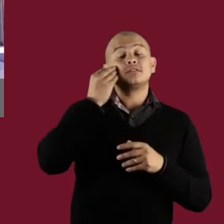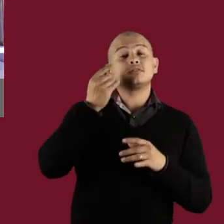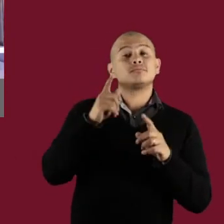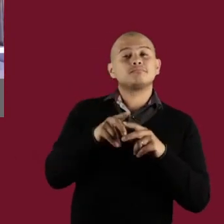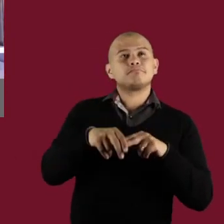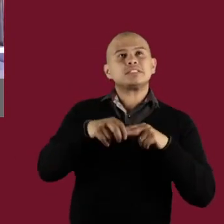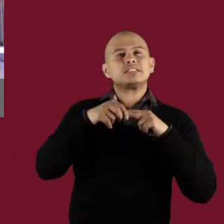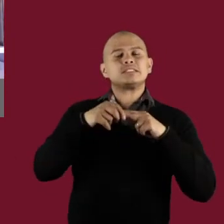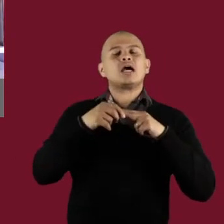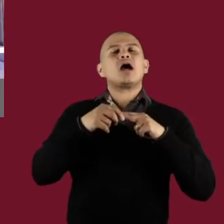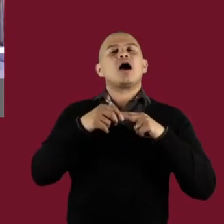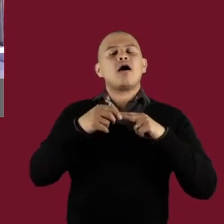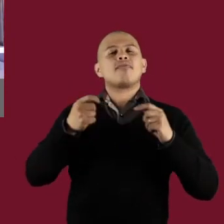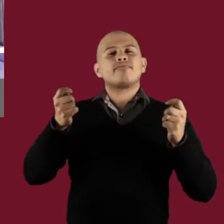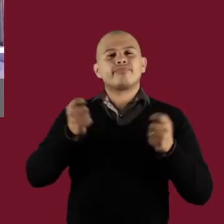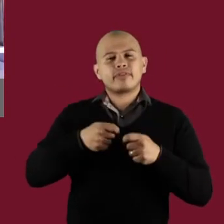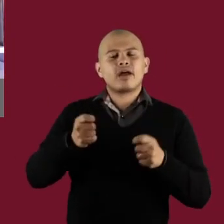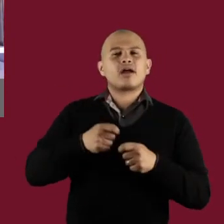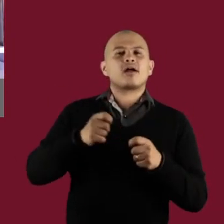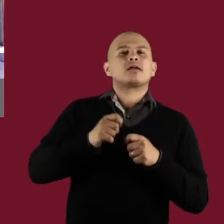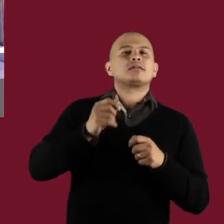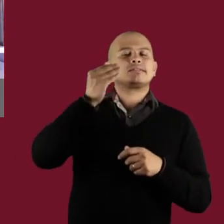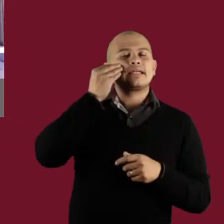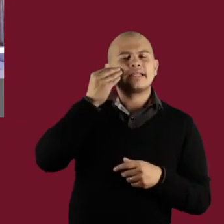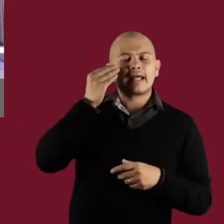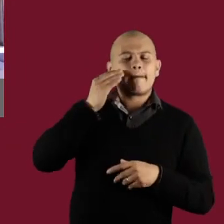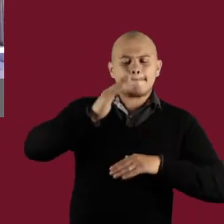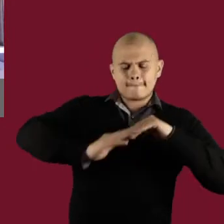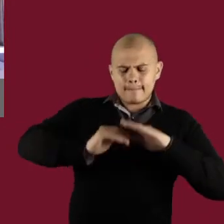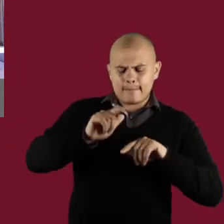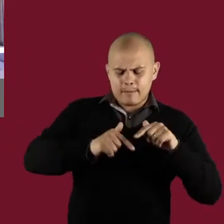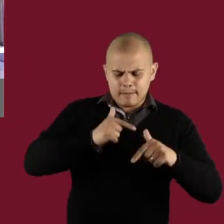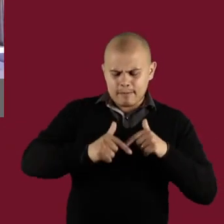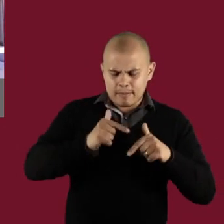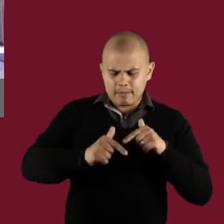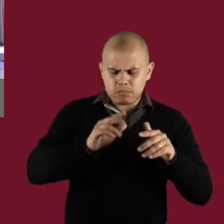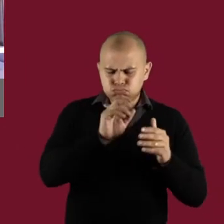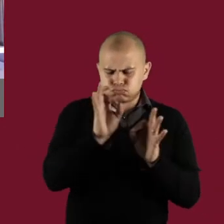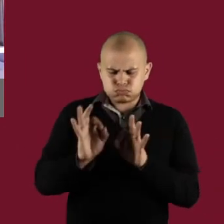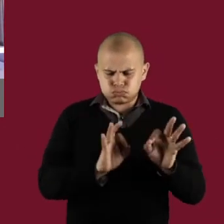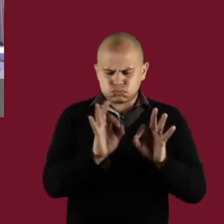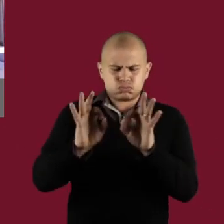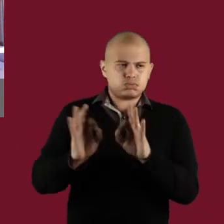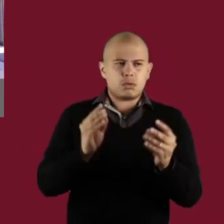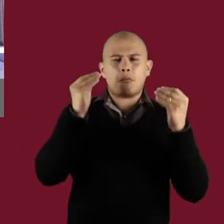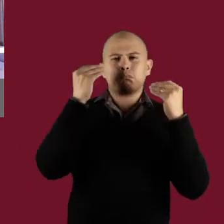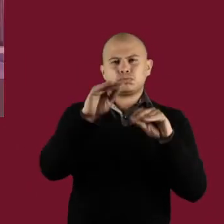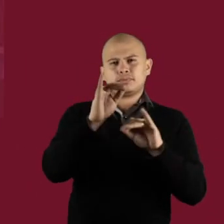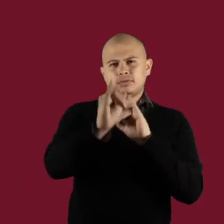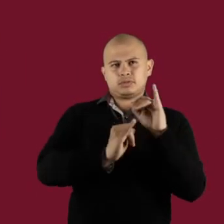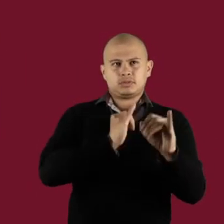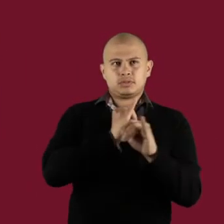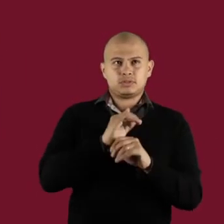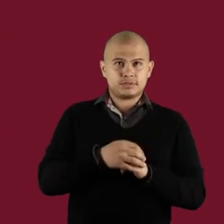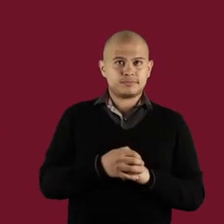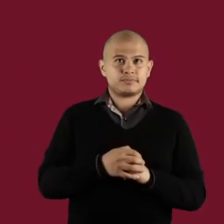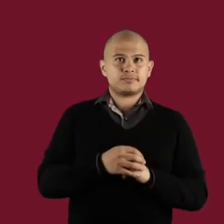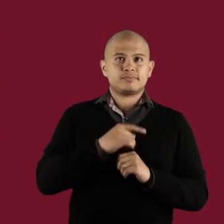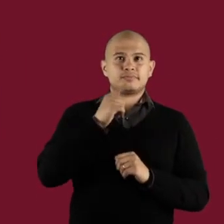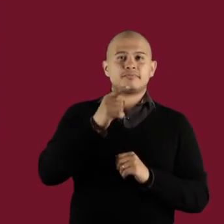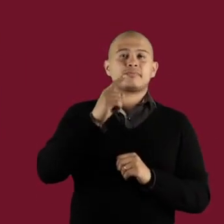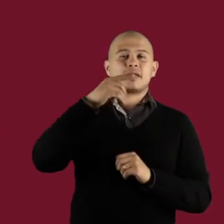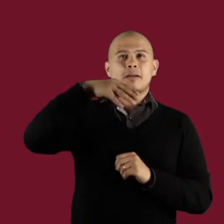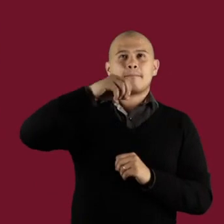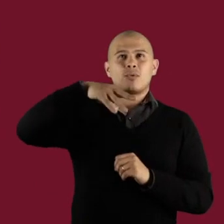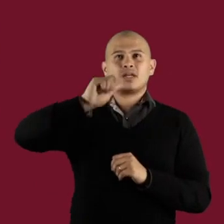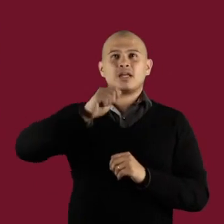nós colhíamos e produzíamos materiais através aqui das plataformas virtuais. E uma coisa interessante também, Francis